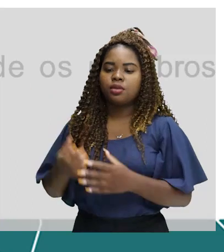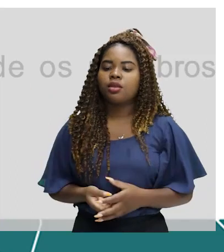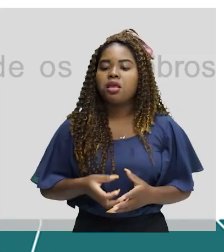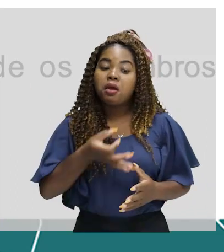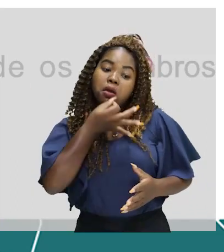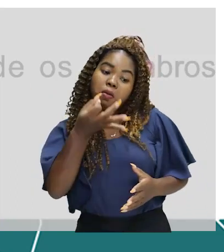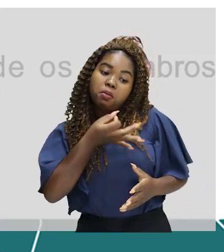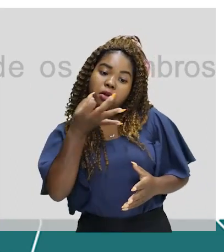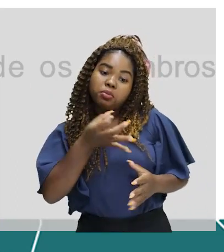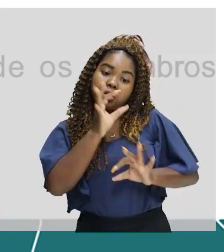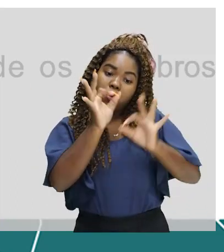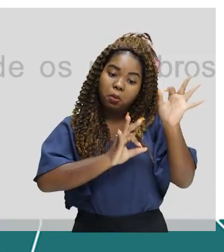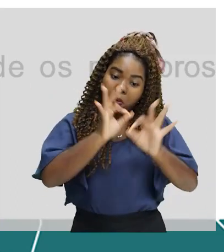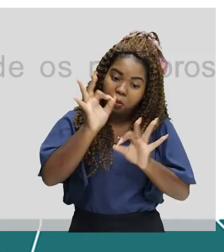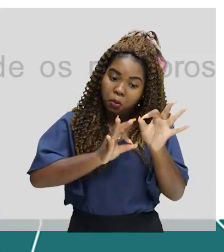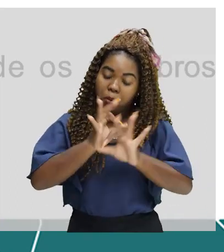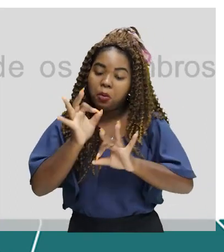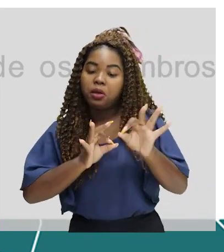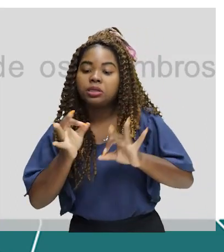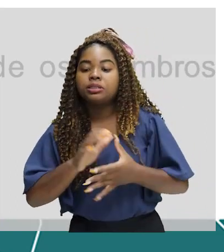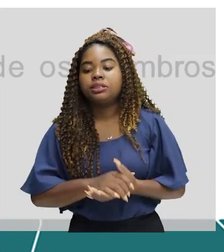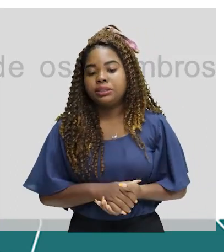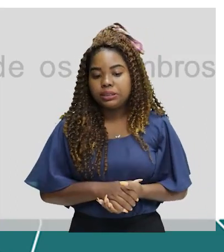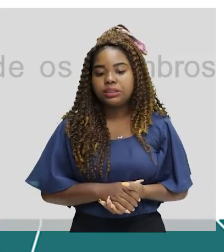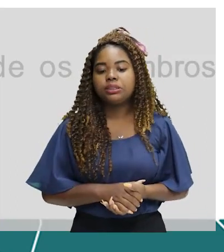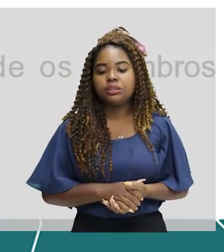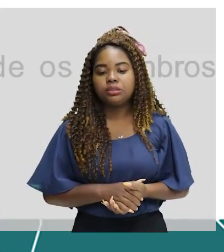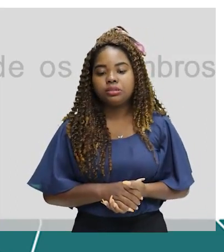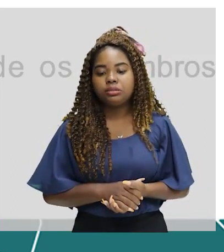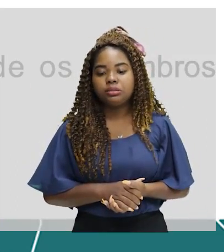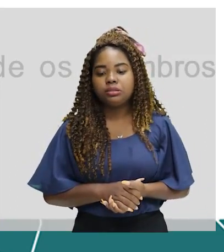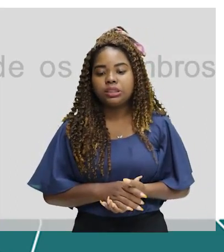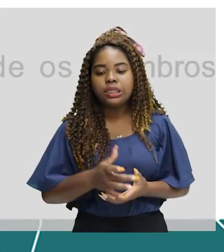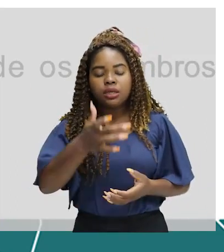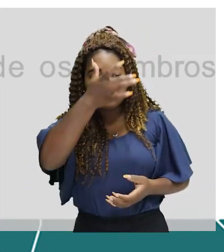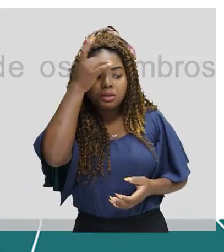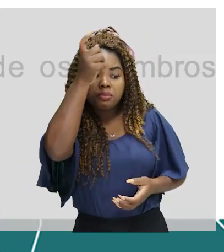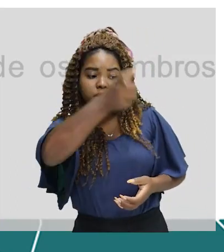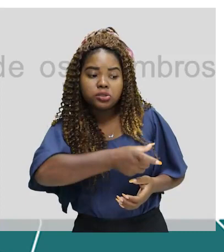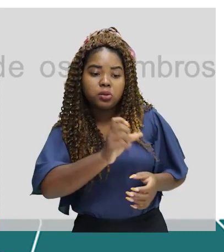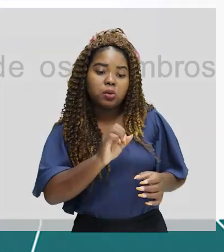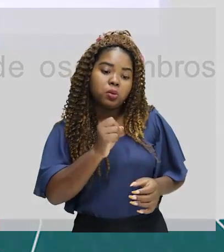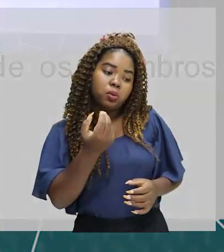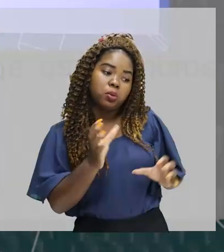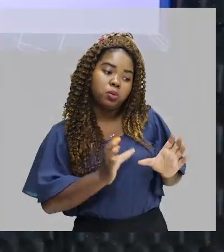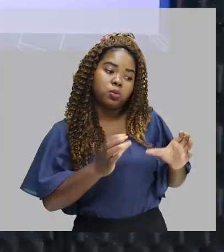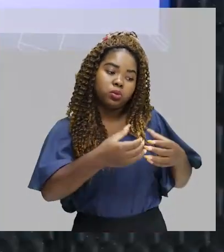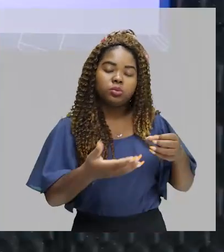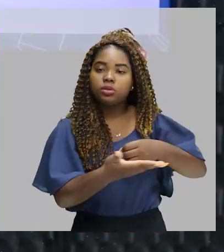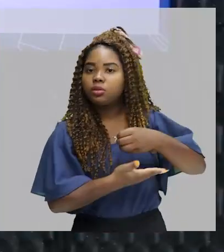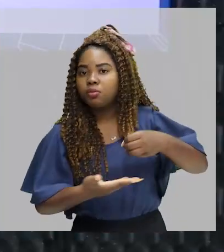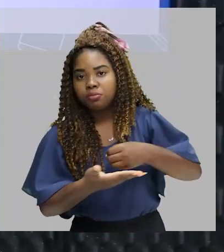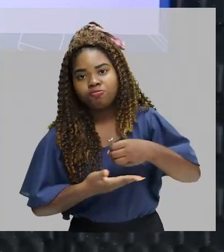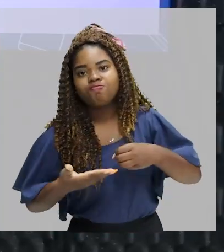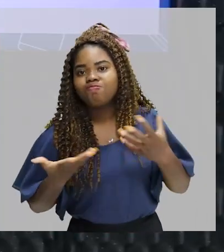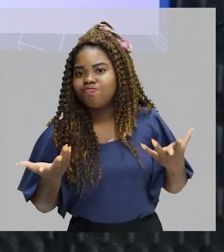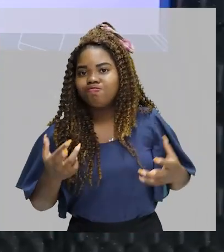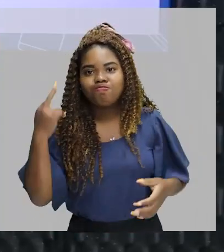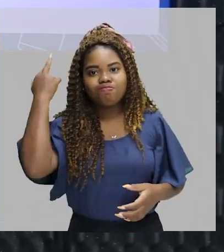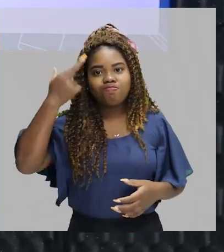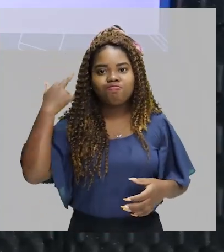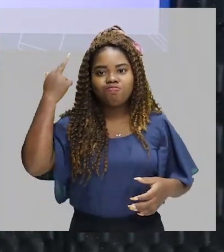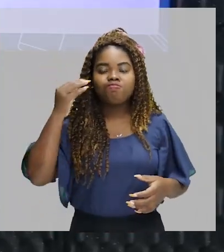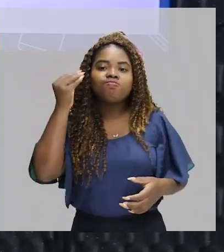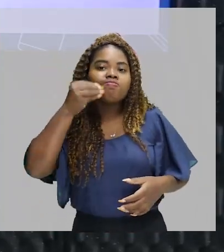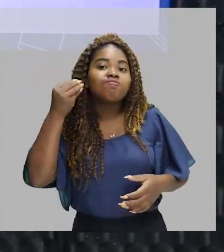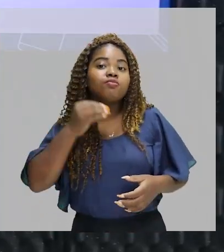forma superficial em relação a determinada pessoa ou grupo, que não é baseado em uma experiência real na razão. Por isso que